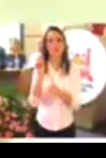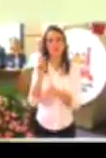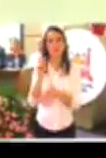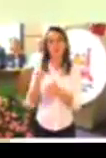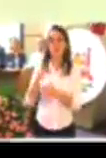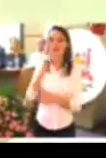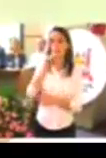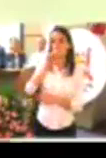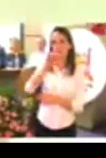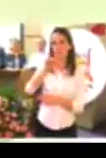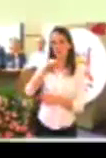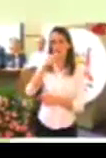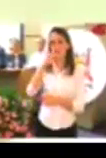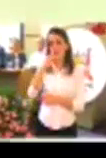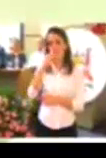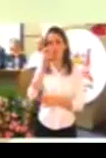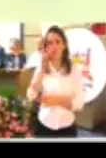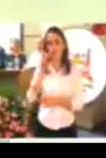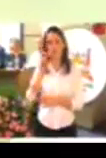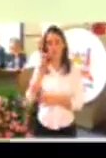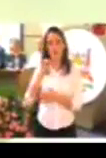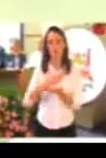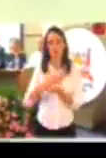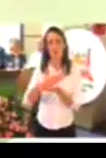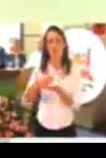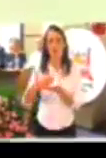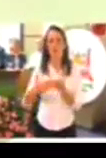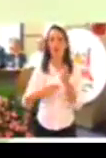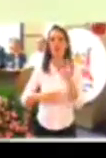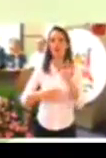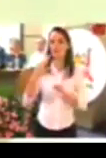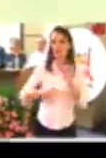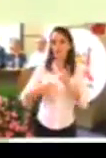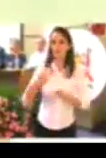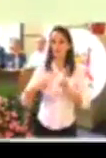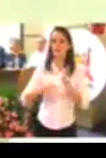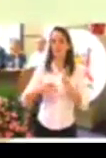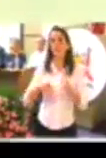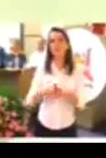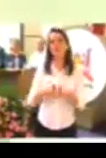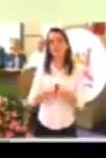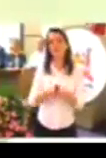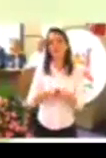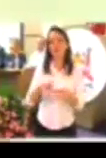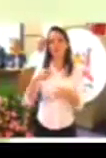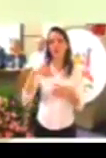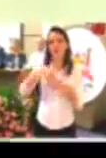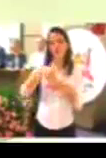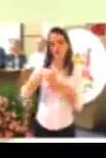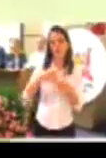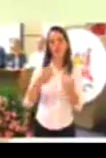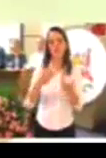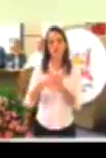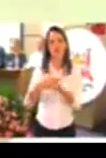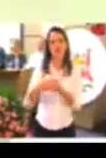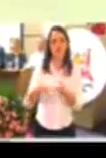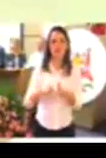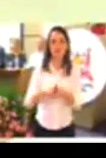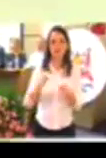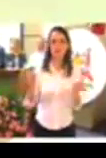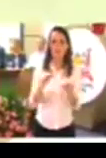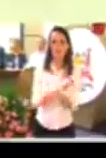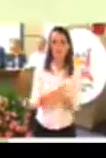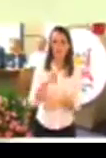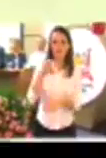foi dado em 1985 com a redemocratização do país pelas diretas já, o fim da